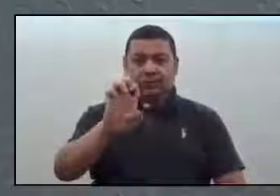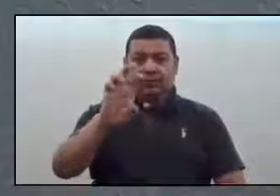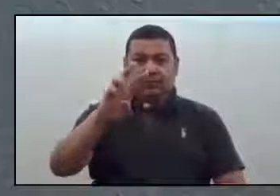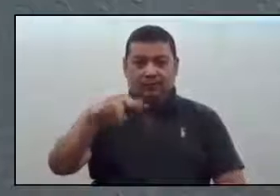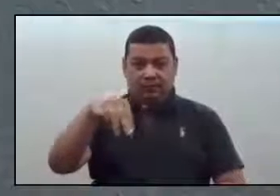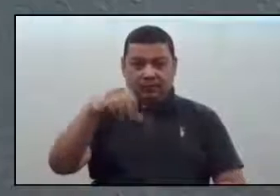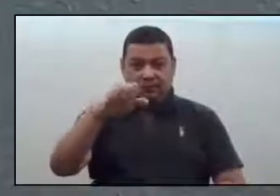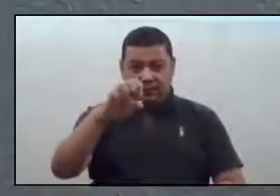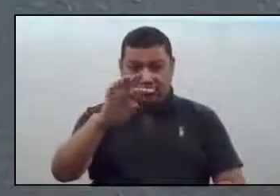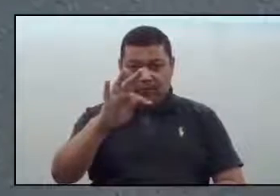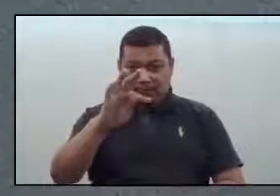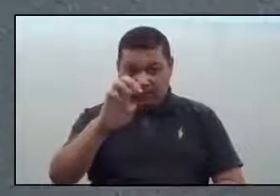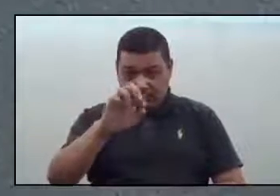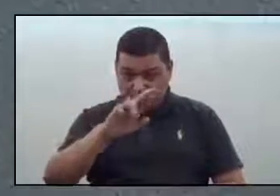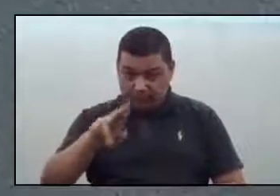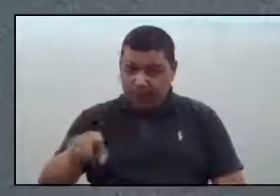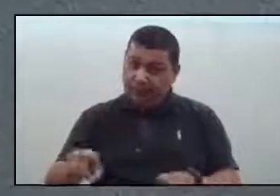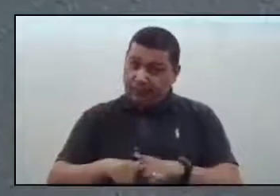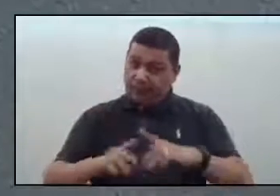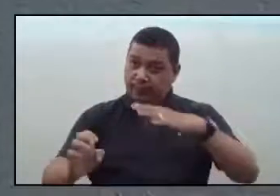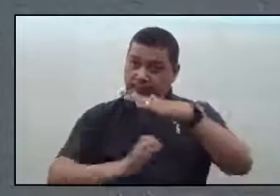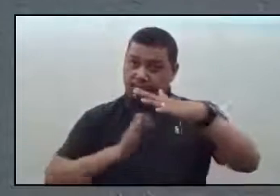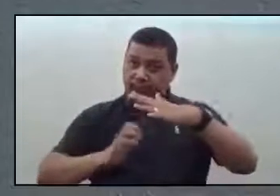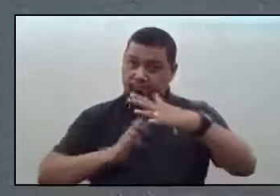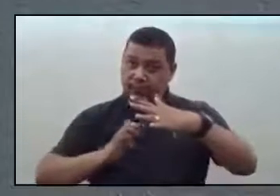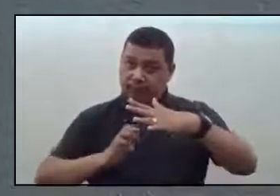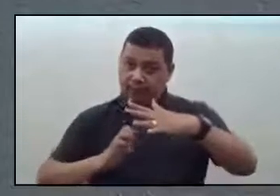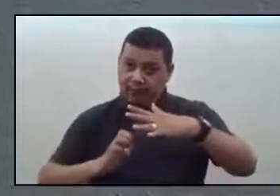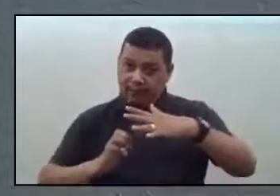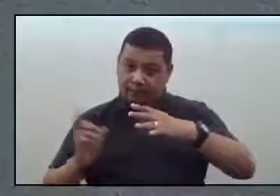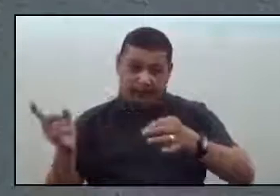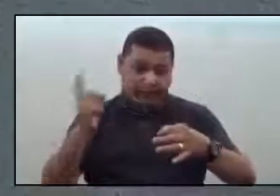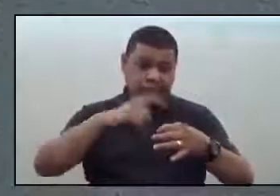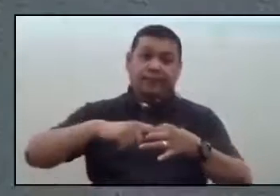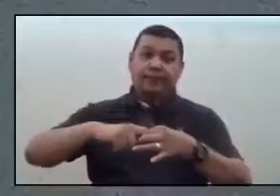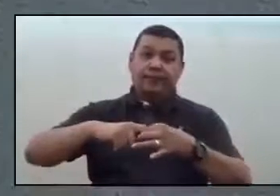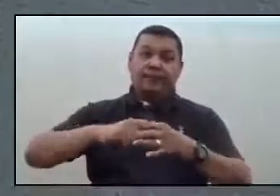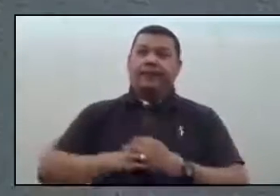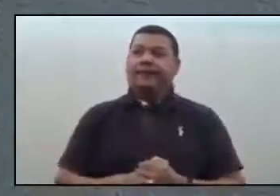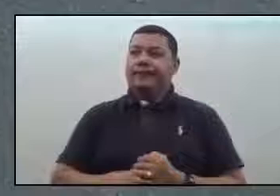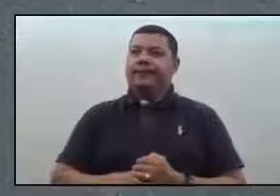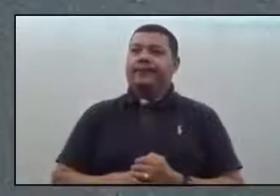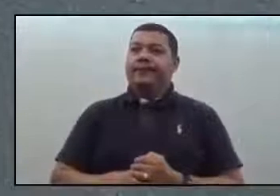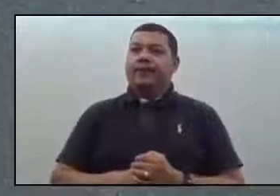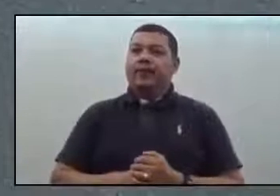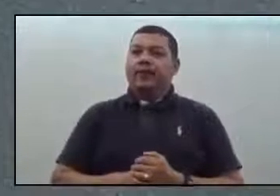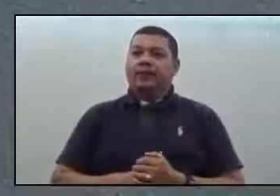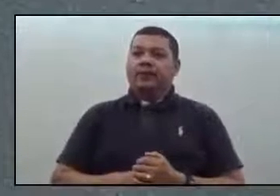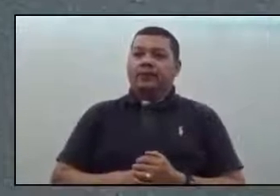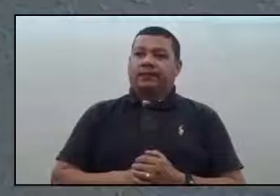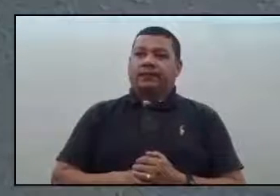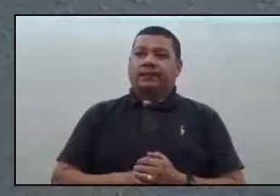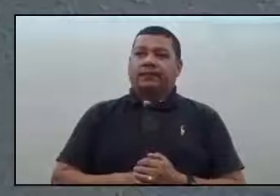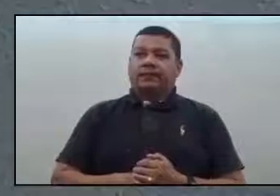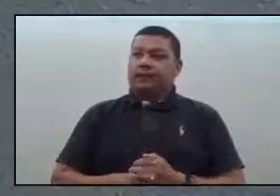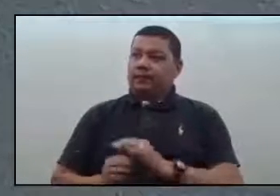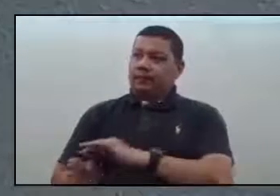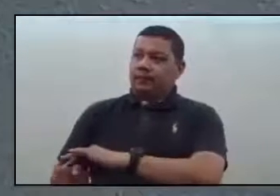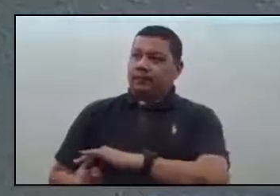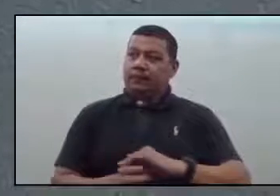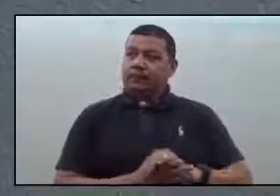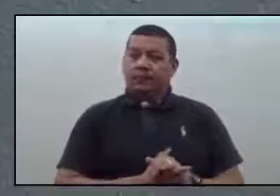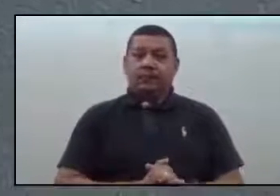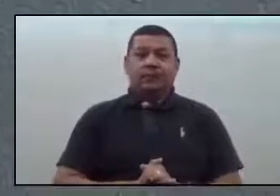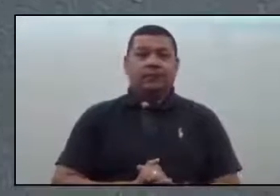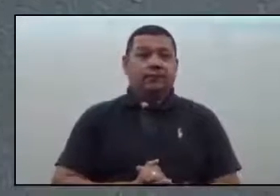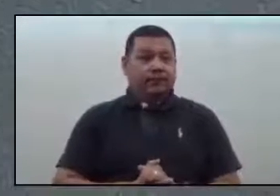Como é importante, Minduim, quando a parceria público-privada ela acontece e como aí a